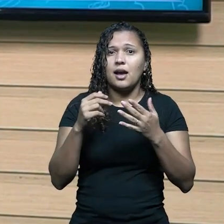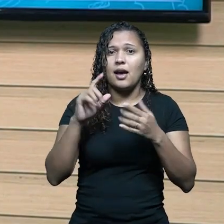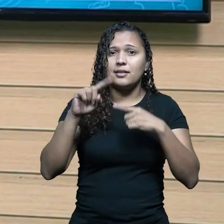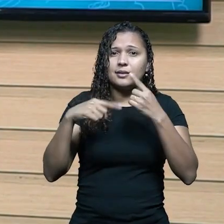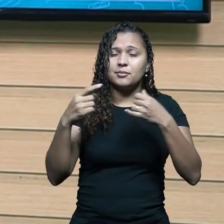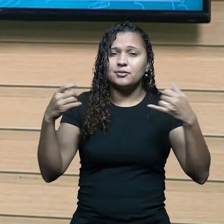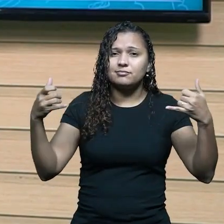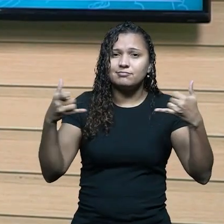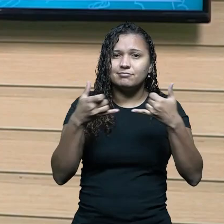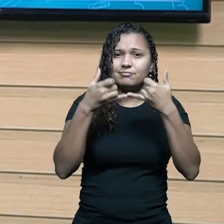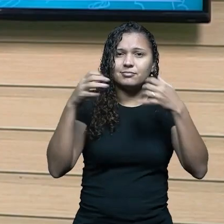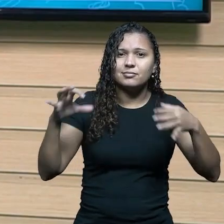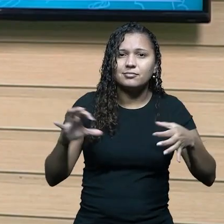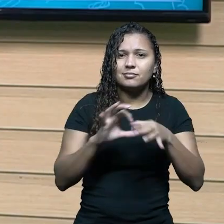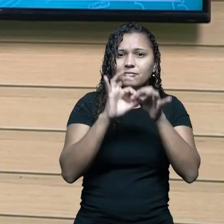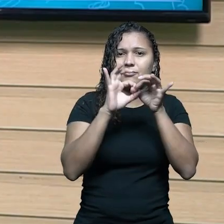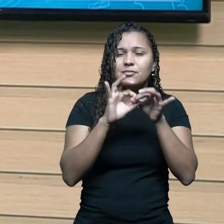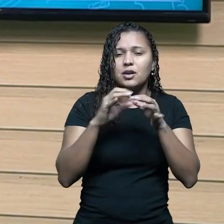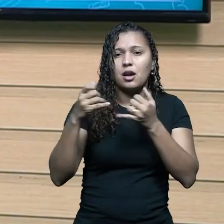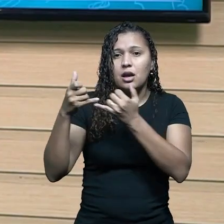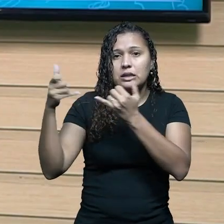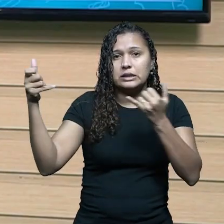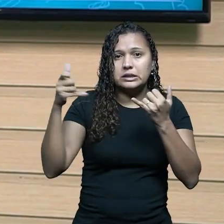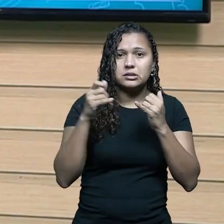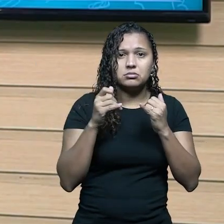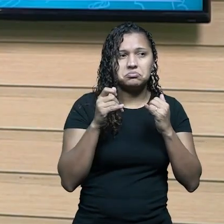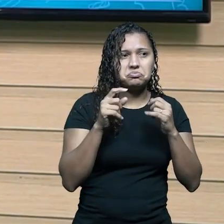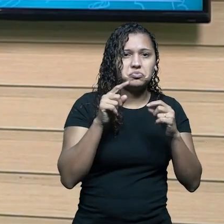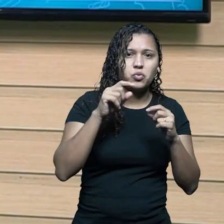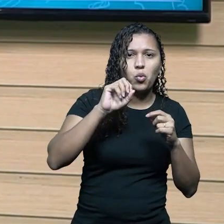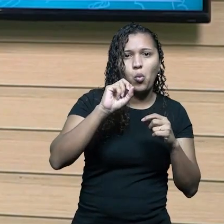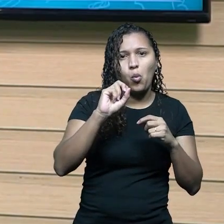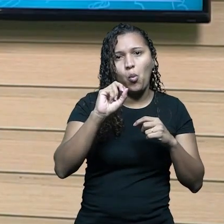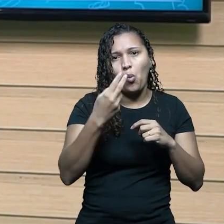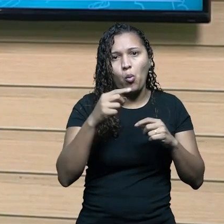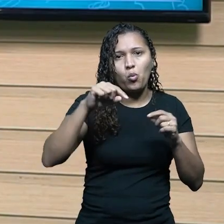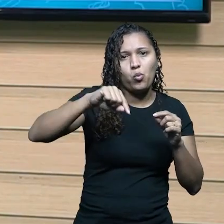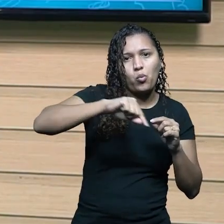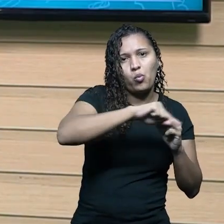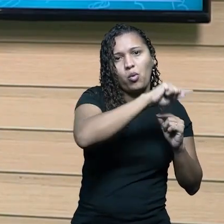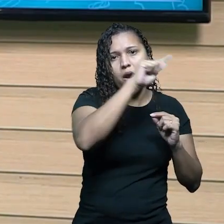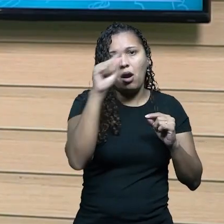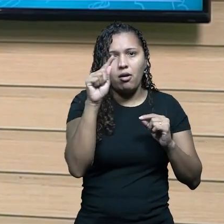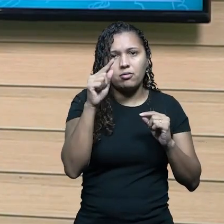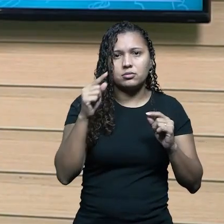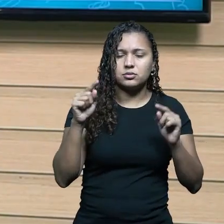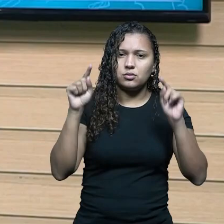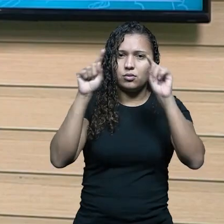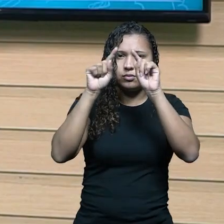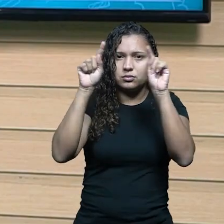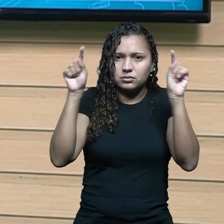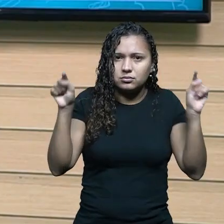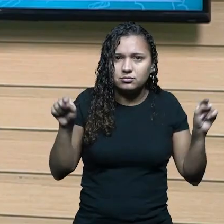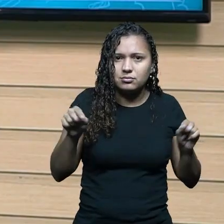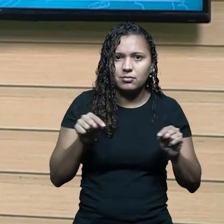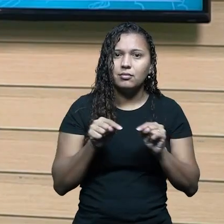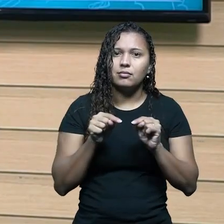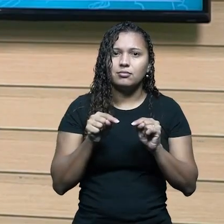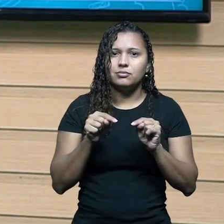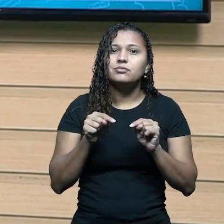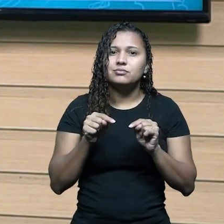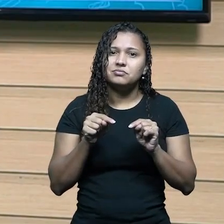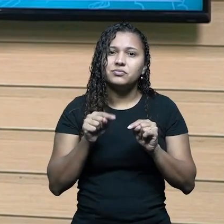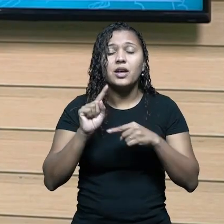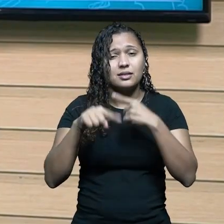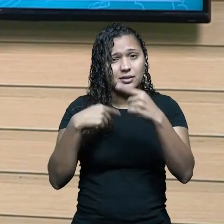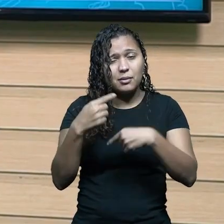essa ligação entre uma linha e um arco, dois arcos ou duas linhas, a